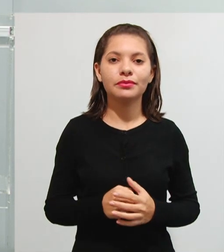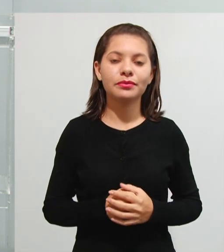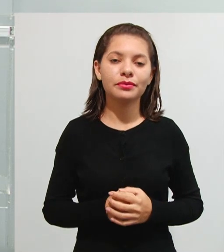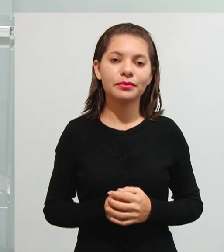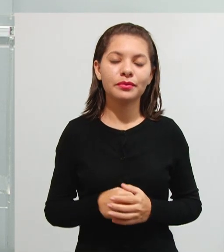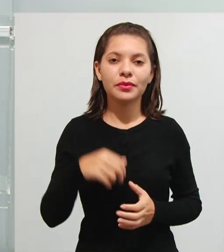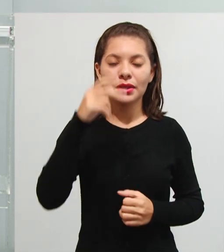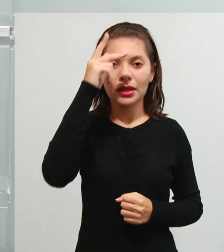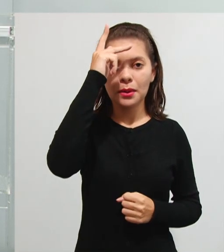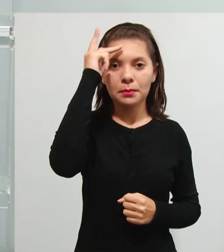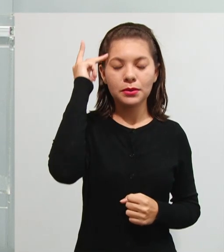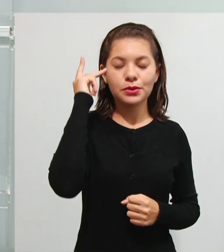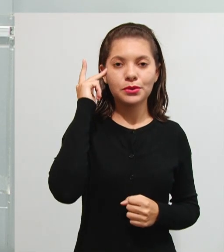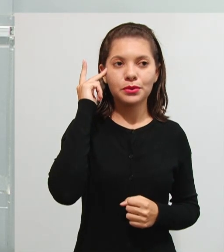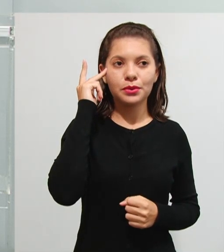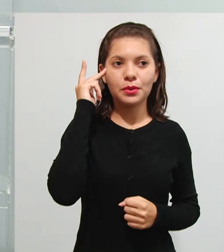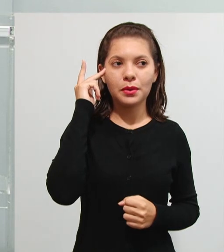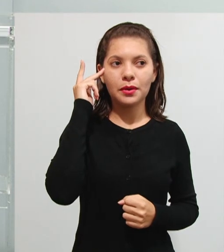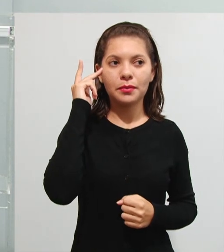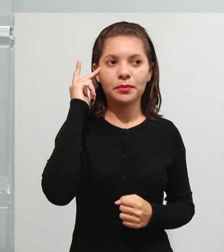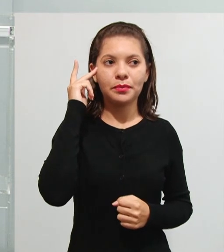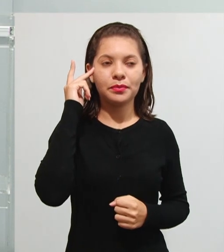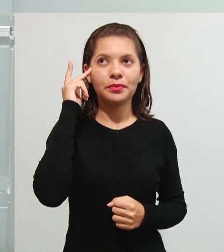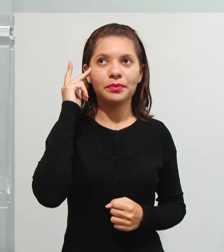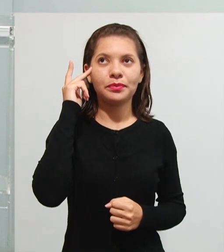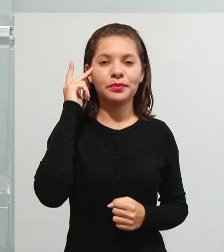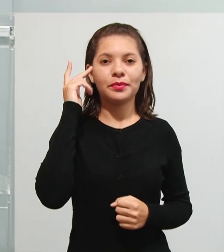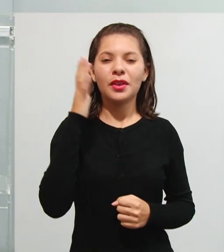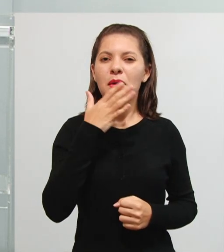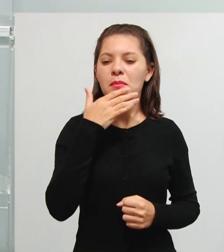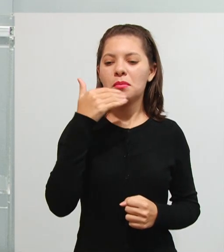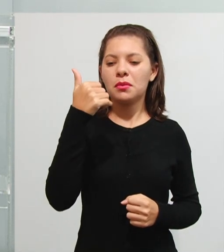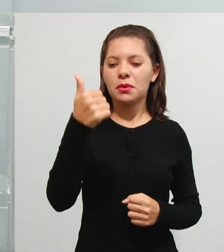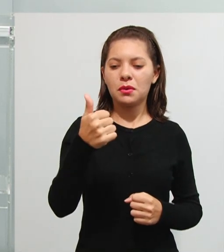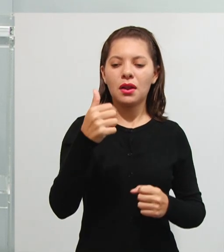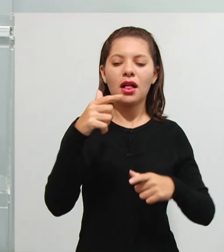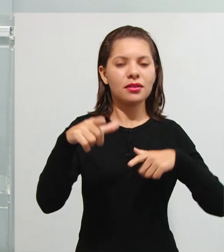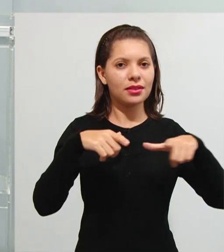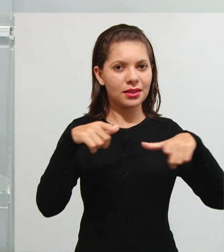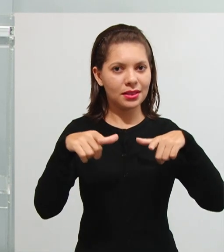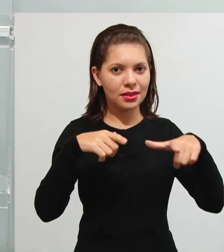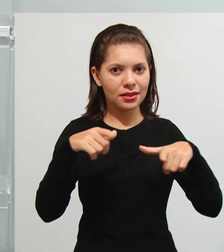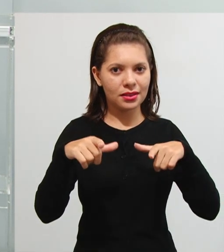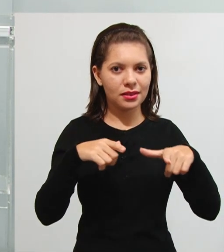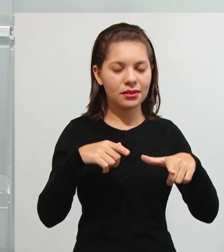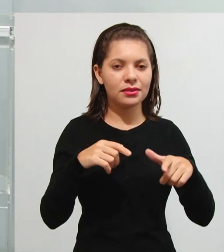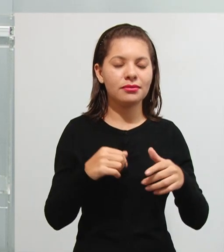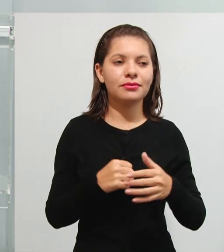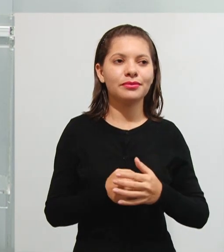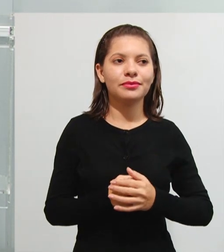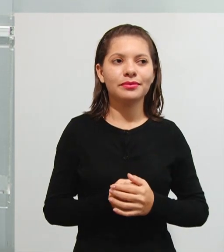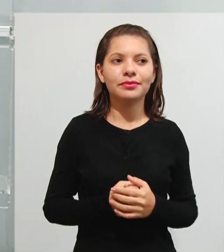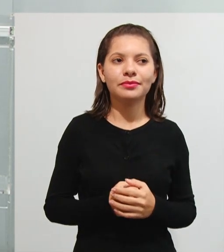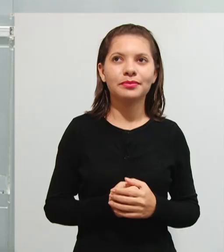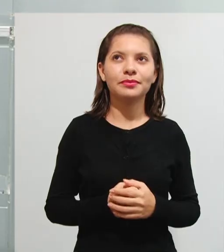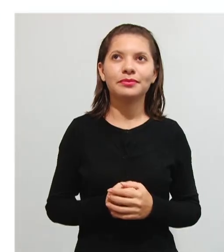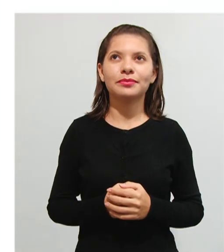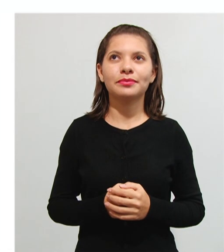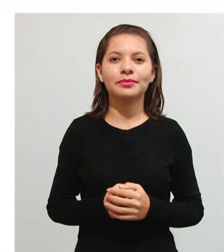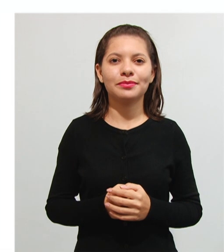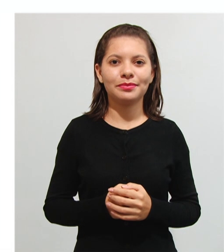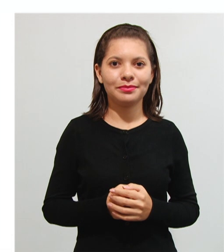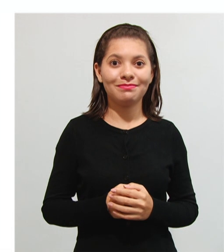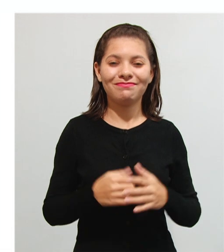que a pessoa possa realmente de fato melhorar nas suas atividades no dia a dia